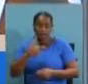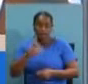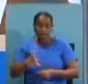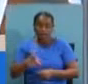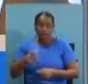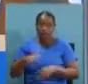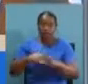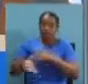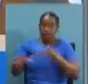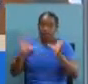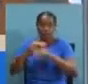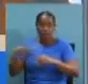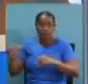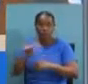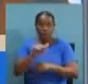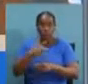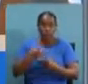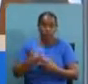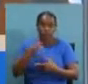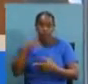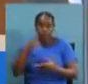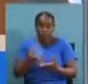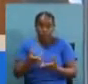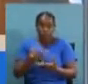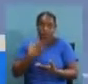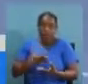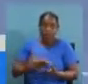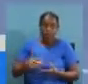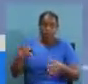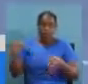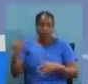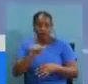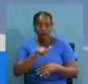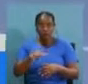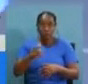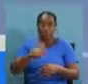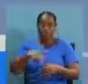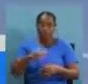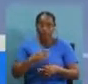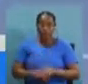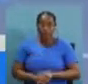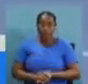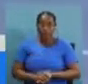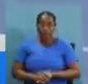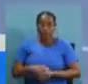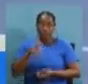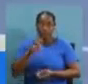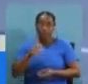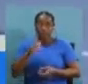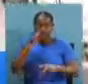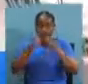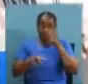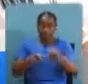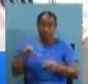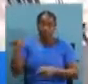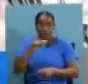voo conforme procura e ligação à nossa hub na sala. Hulda Rocha, agente de viagens, vê